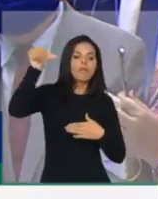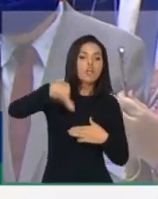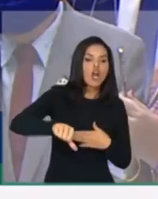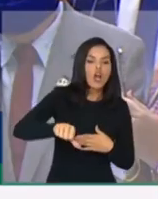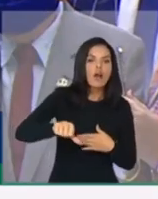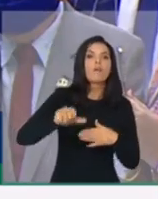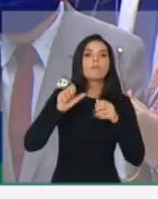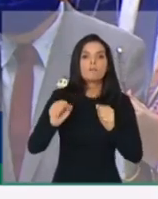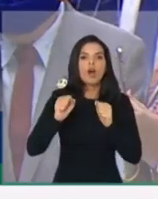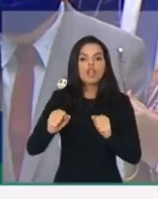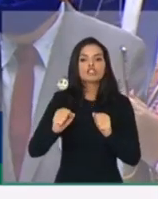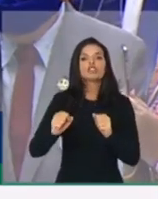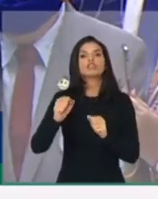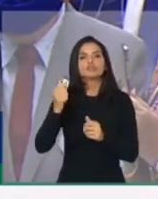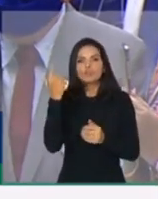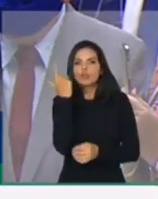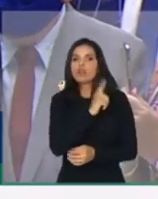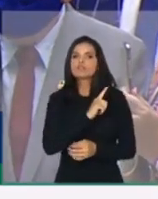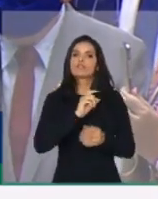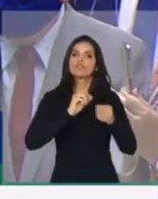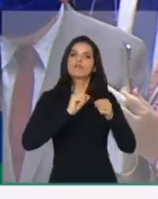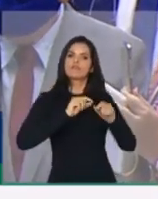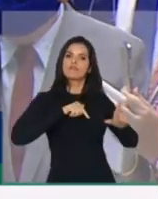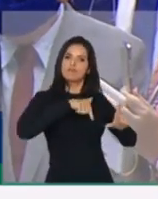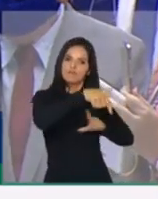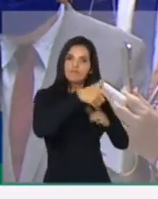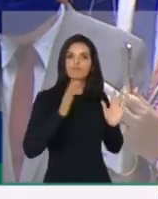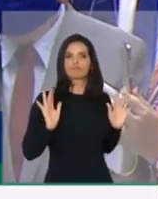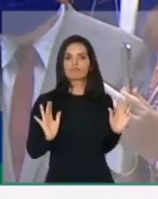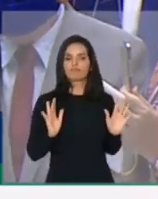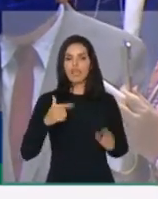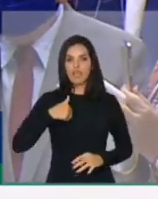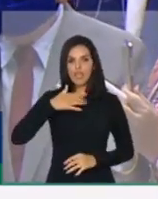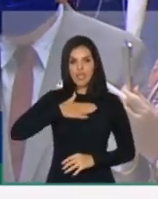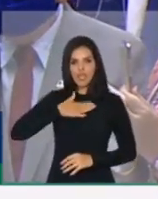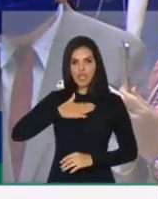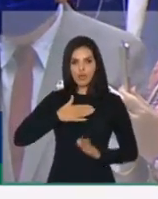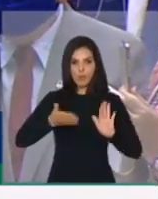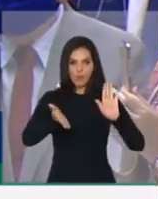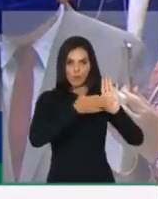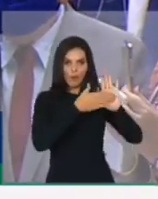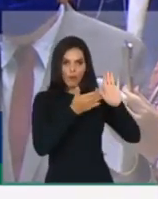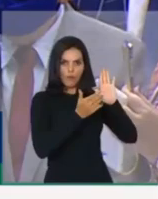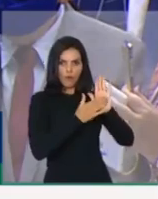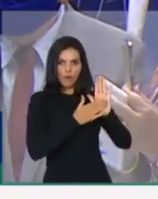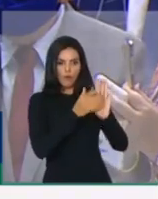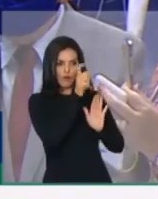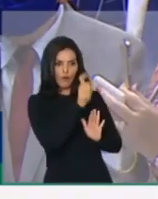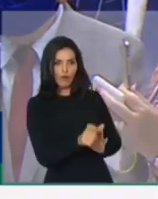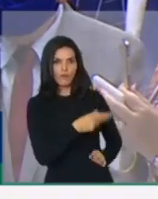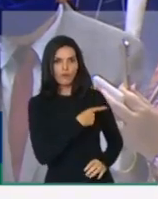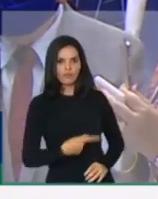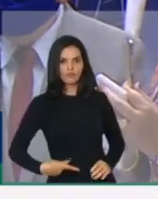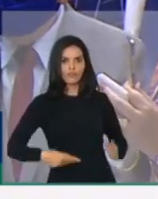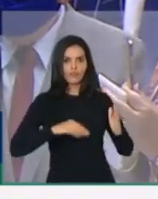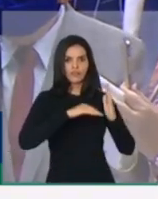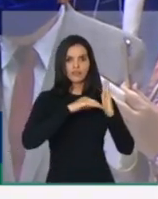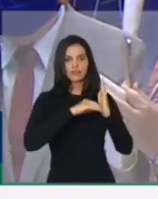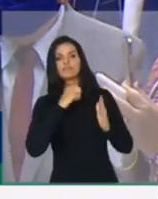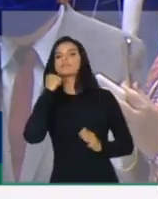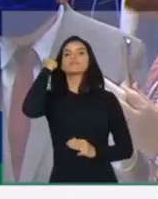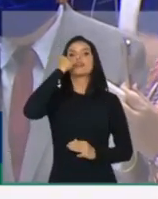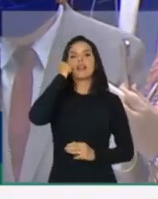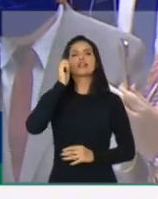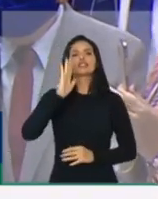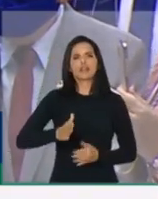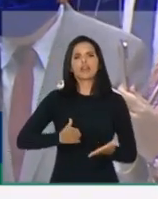andamos, pode ser pactuado ou não. Irei propor ao novo presidente do Senado, neste